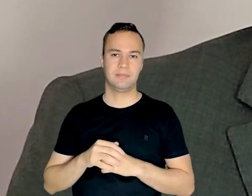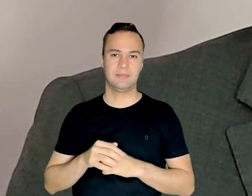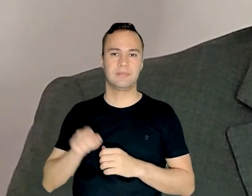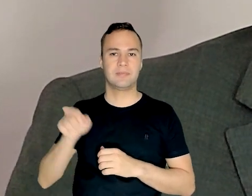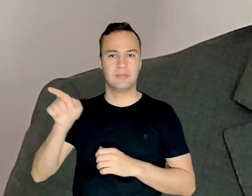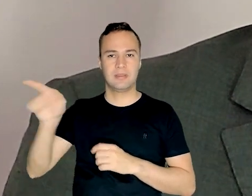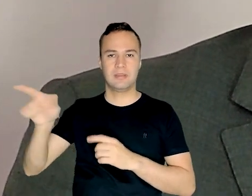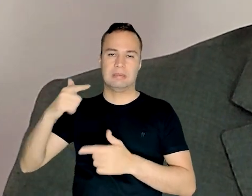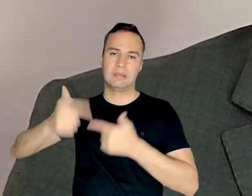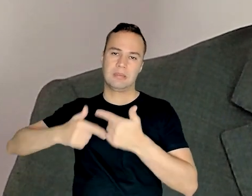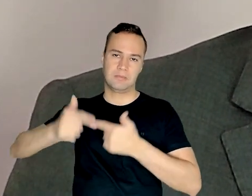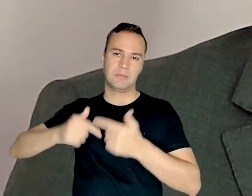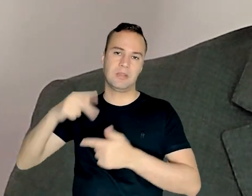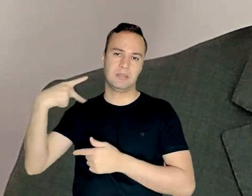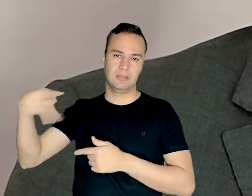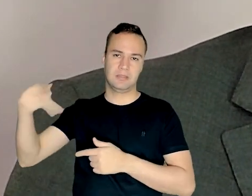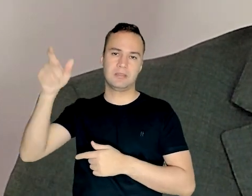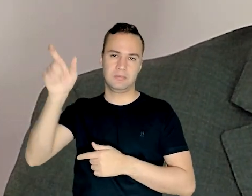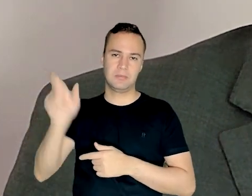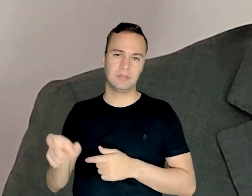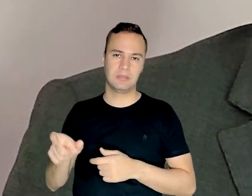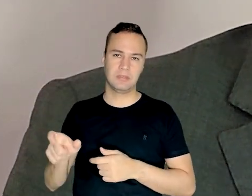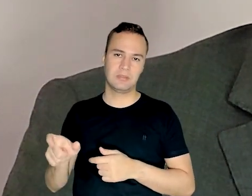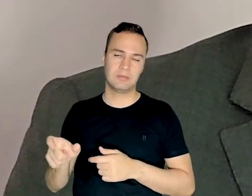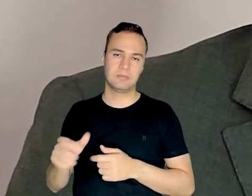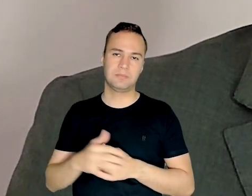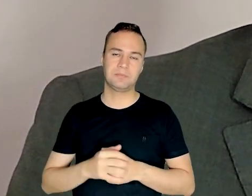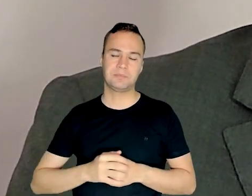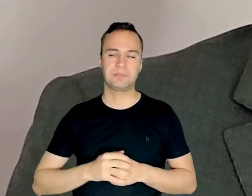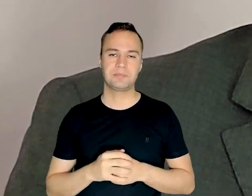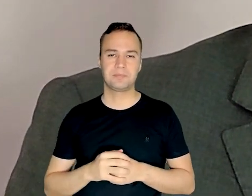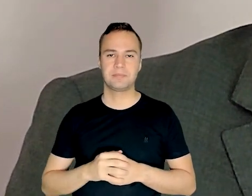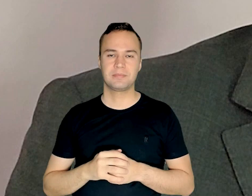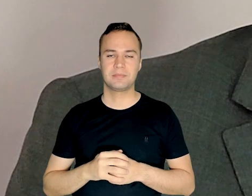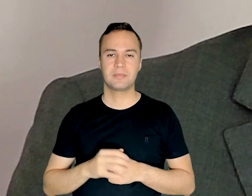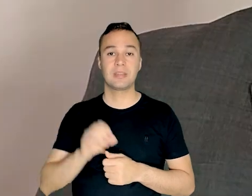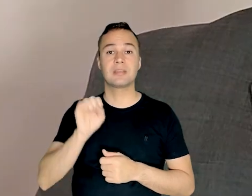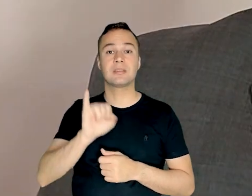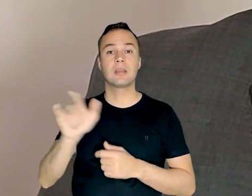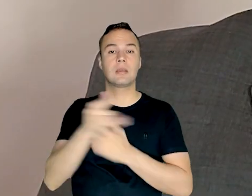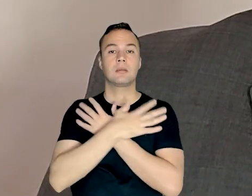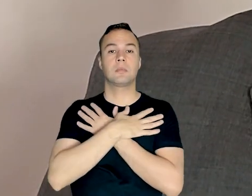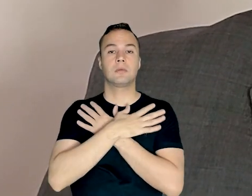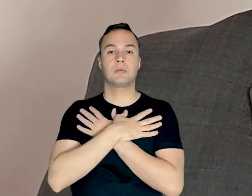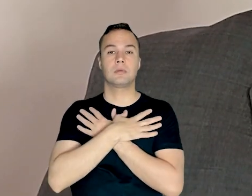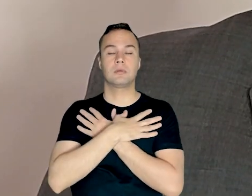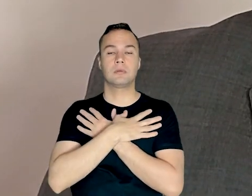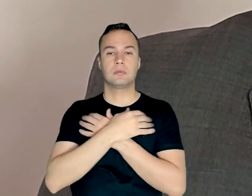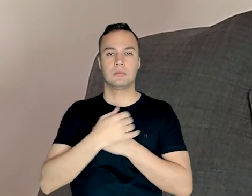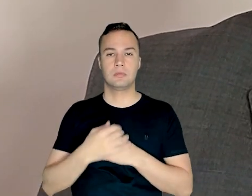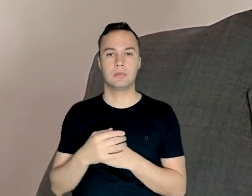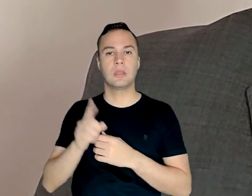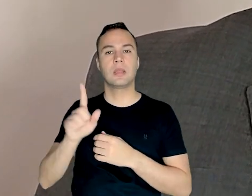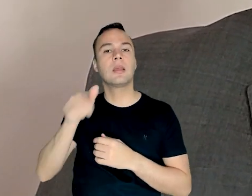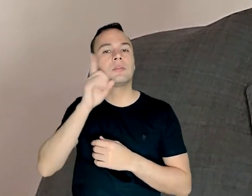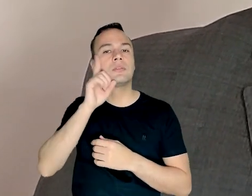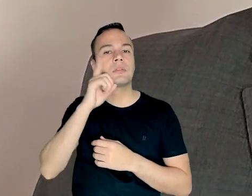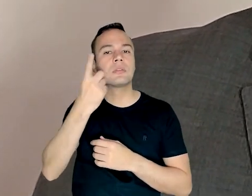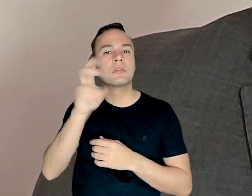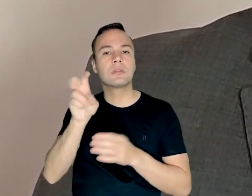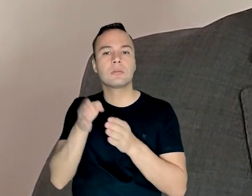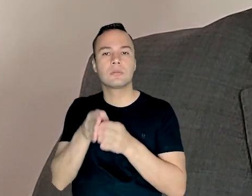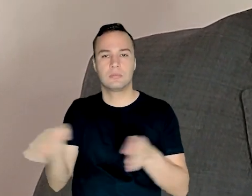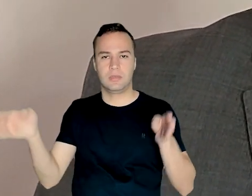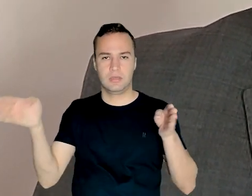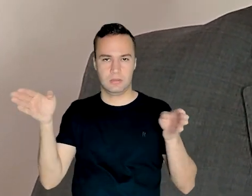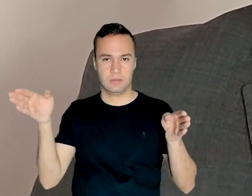e o trabalho exercido pelo trabalhador ou pelo empregado. Se o afastamento previdenciário for de até